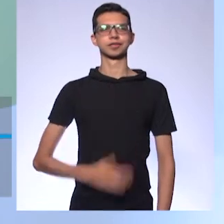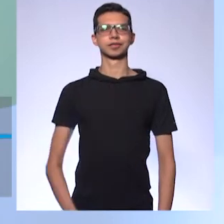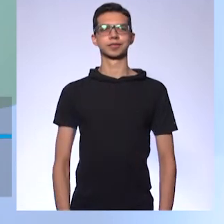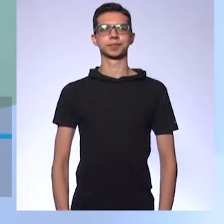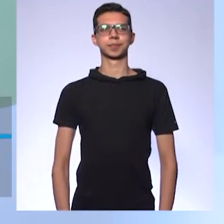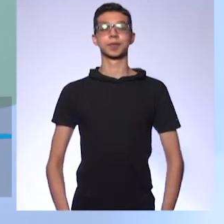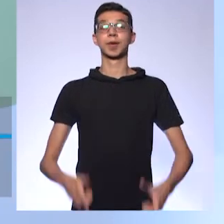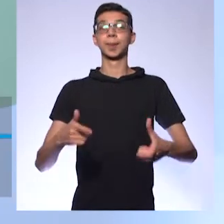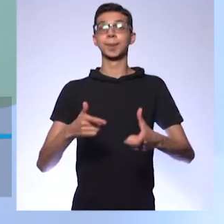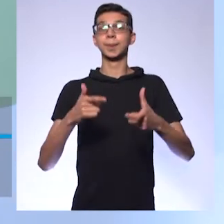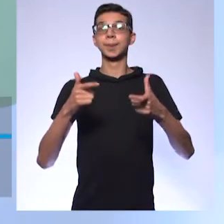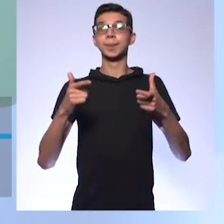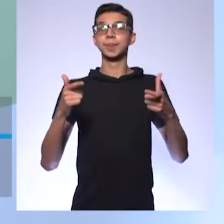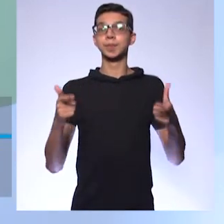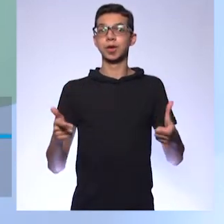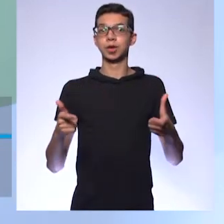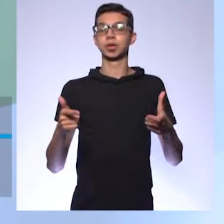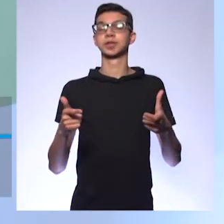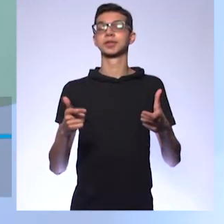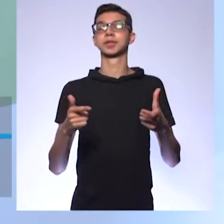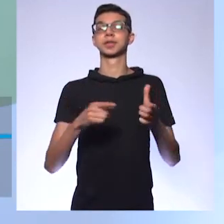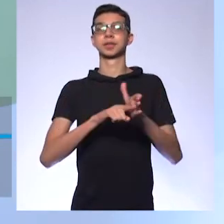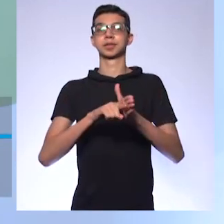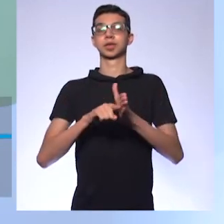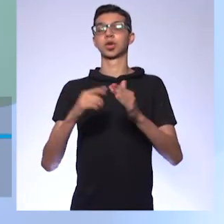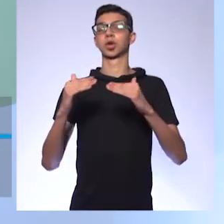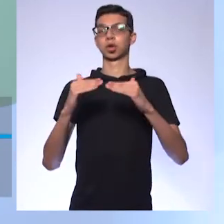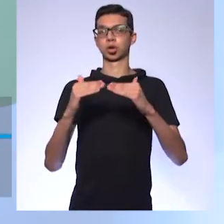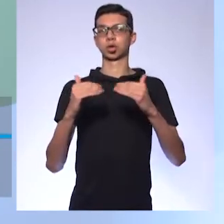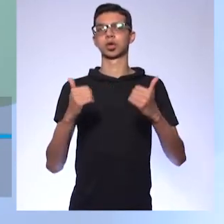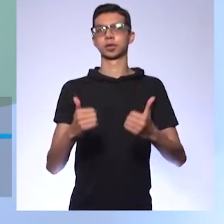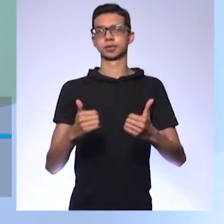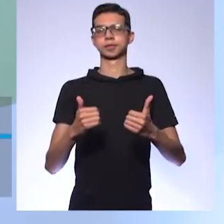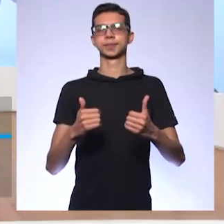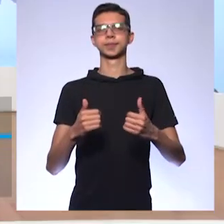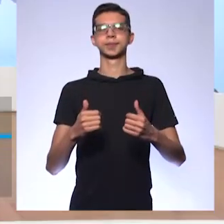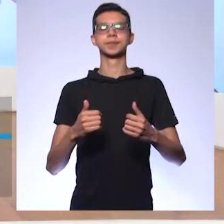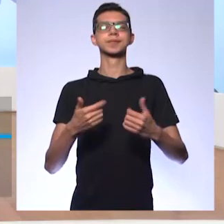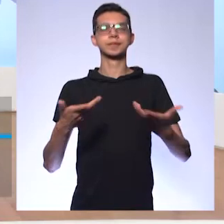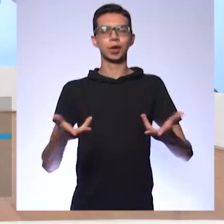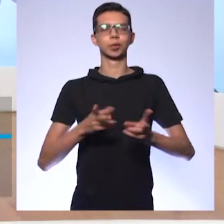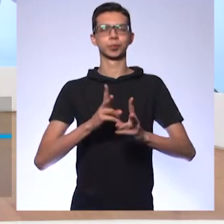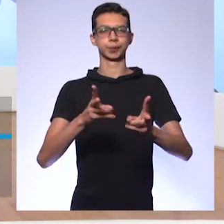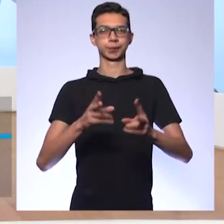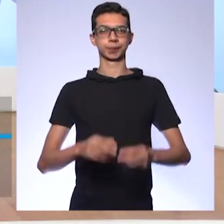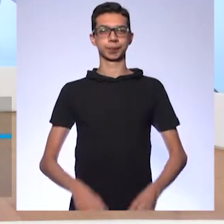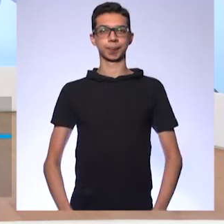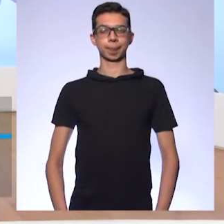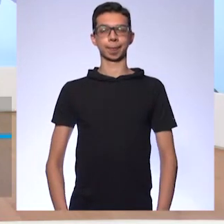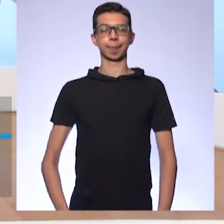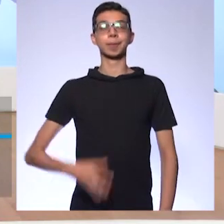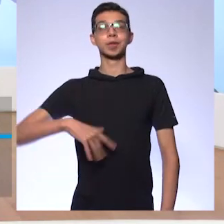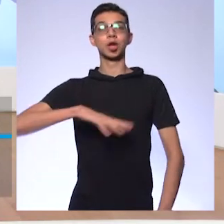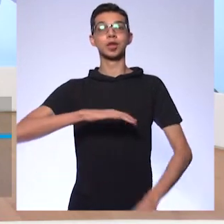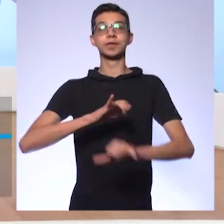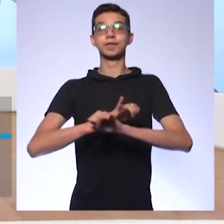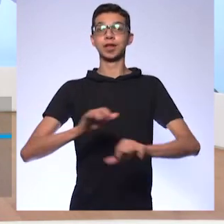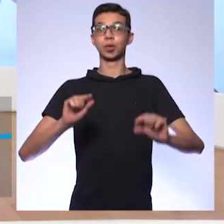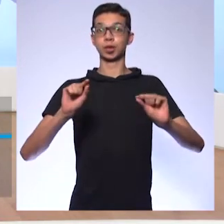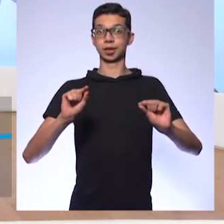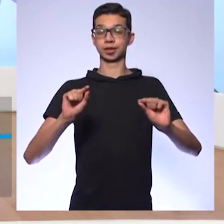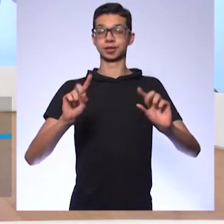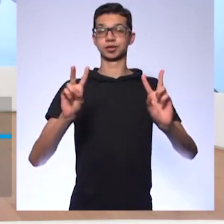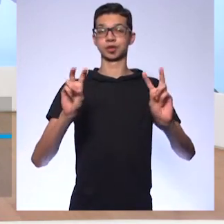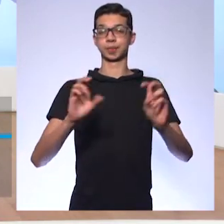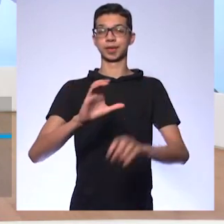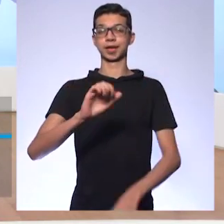procurando uma resposta de Discord aqui, estou só vendo então, sim, mas é sim, isso. sim, sim. Então, mas vamos lá. Fecha não. Gente, funciona assim. Estamos falando de novelas de cavalaria que